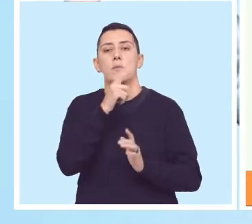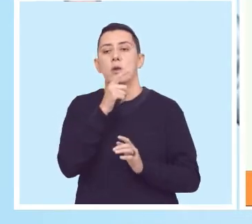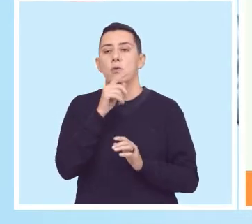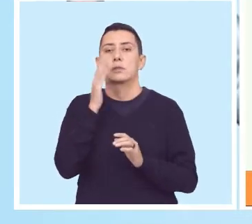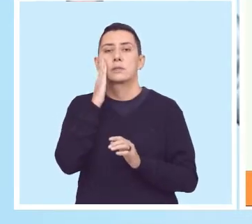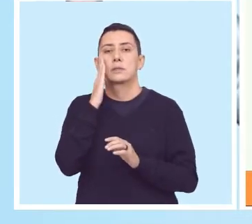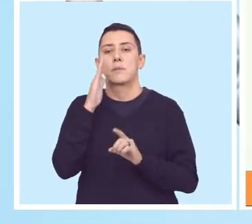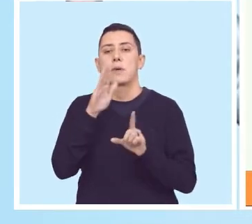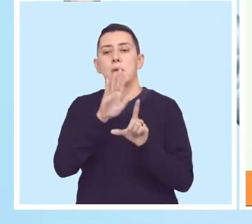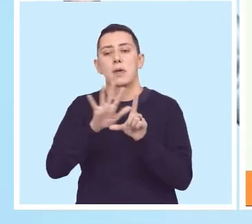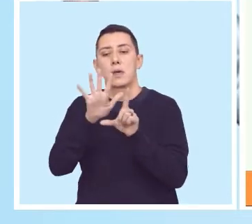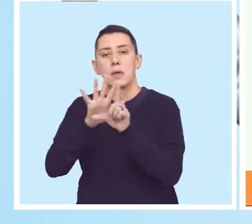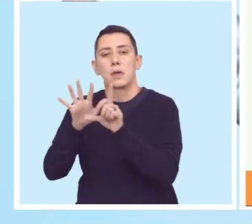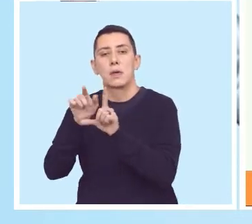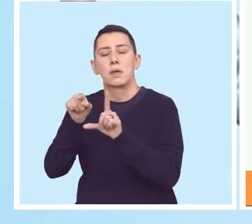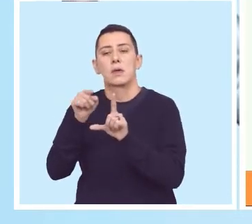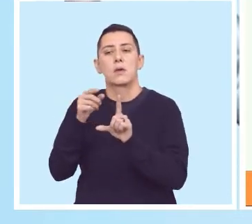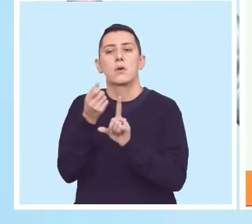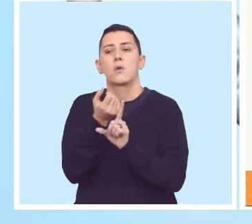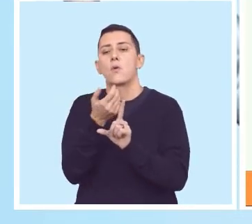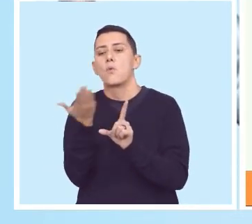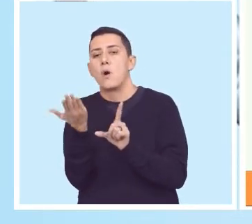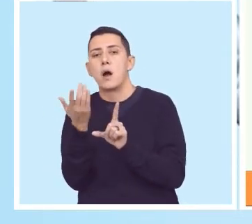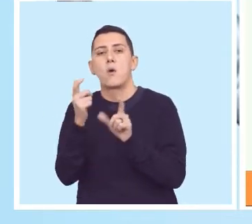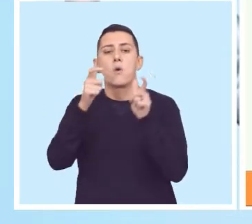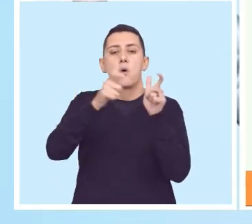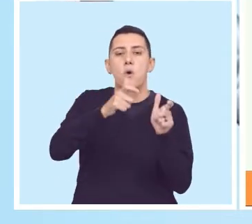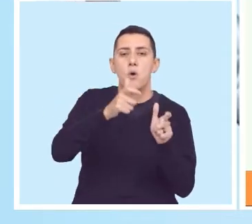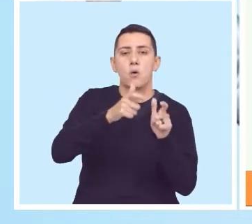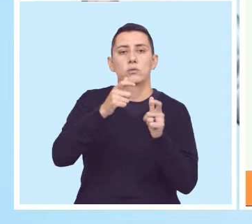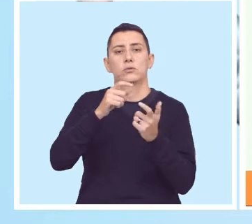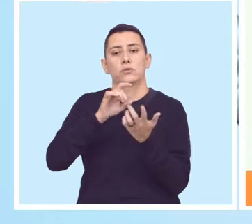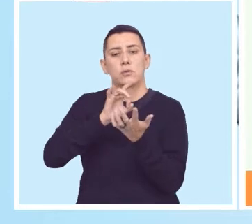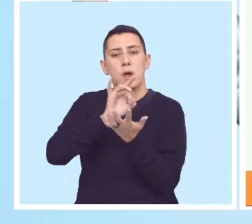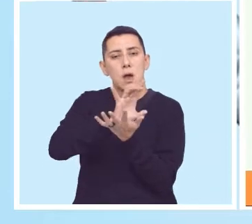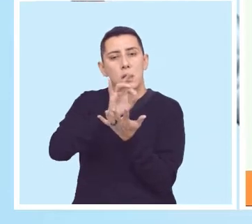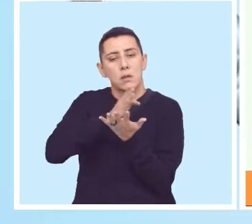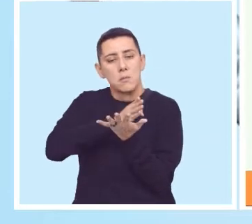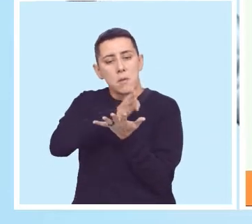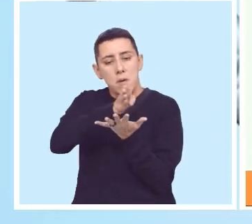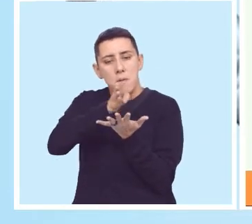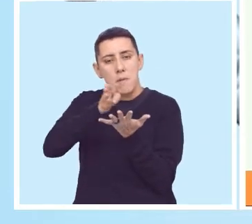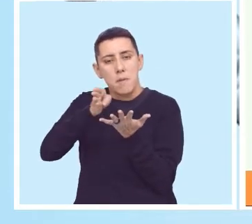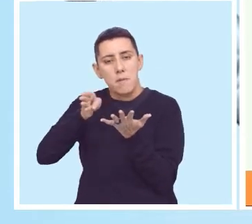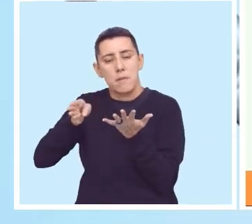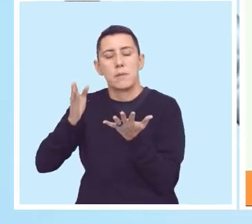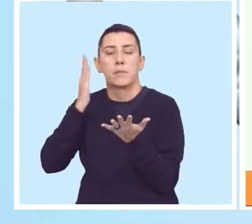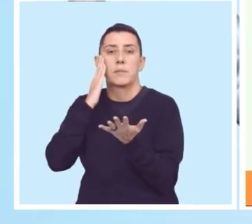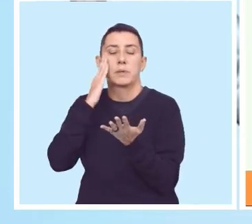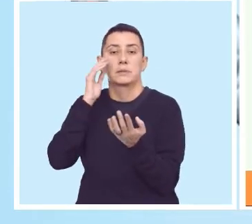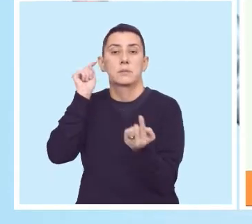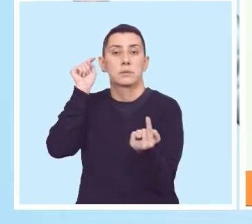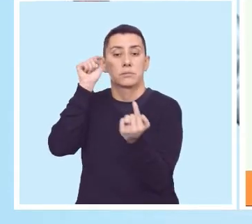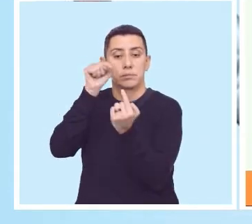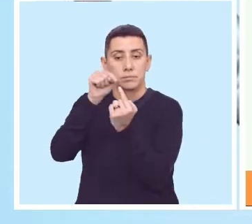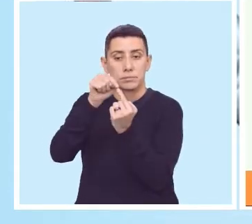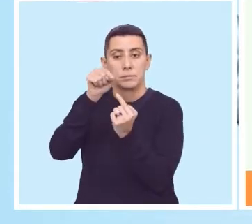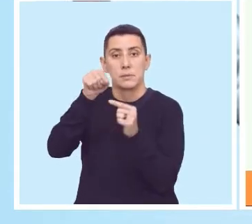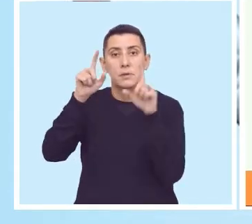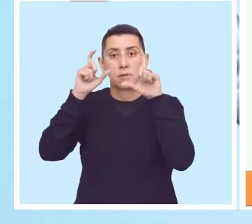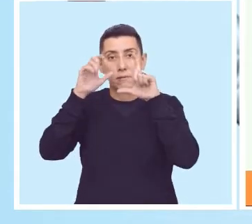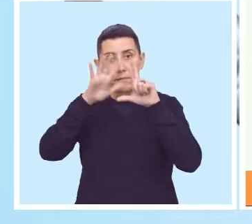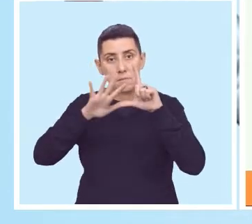daquela imagem, segmentação dela, até chegar à inferência se aquela imagem, aquela